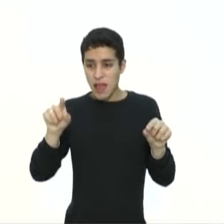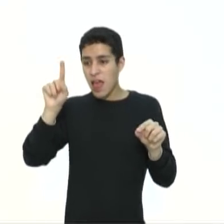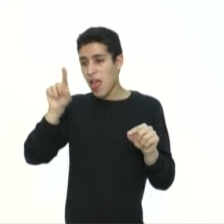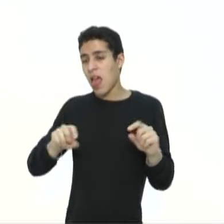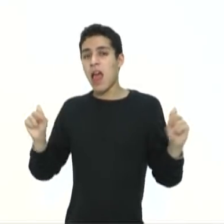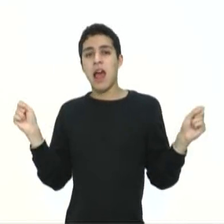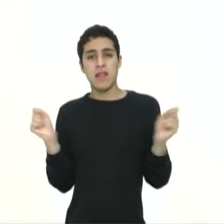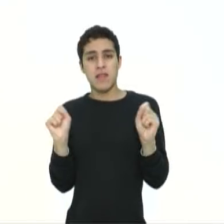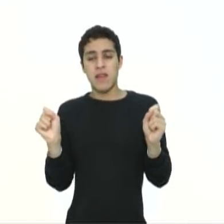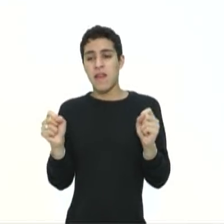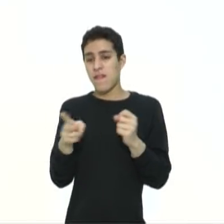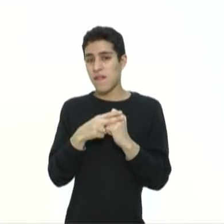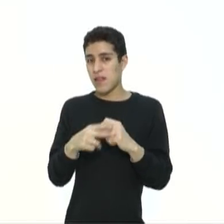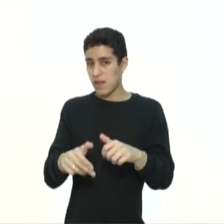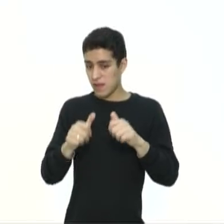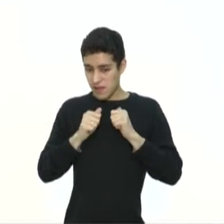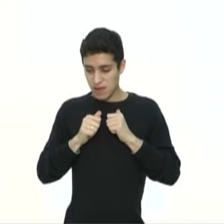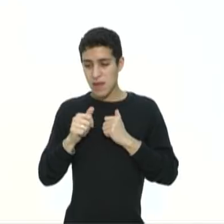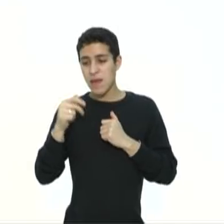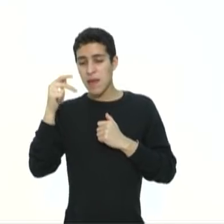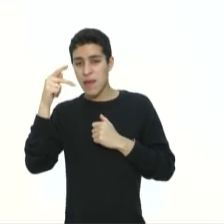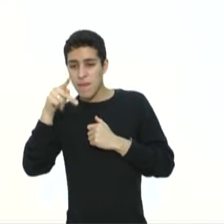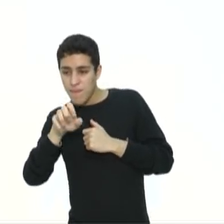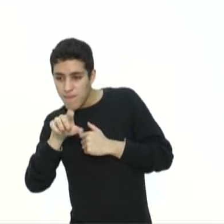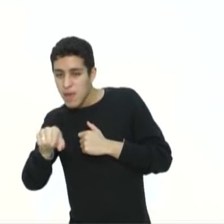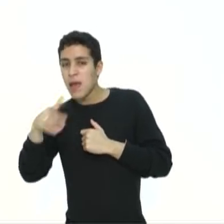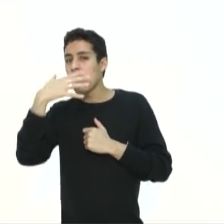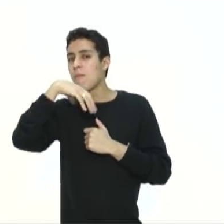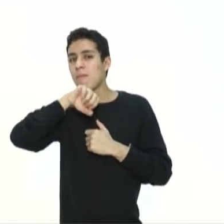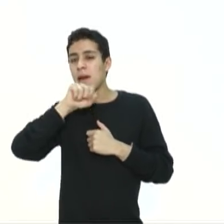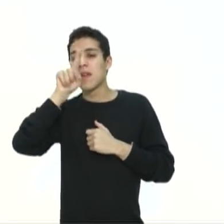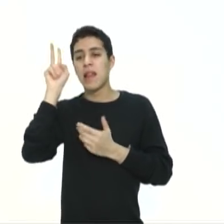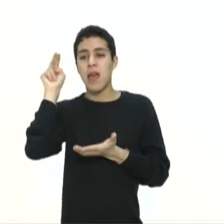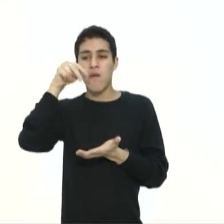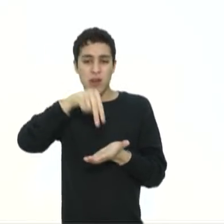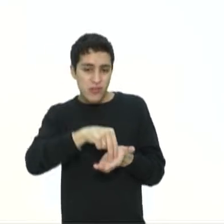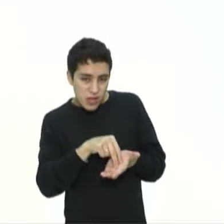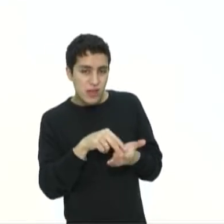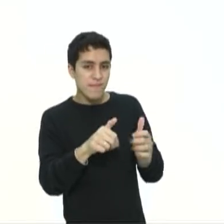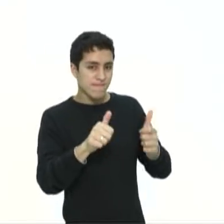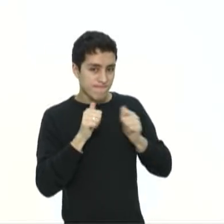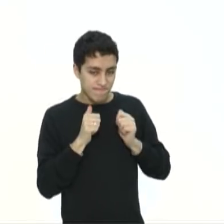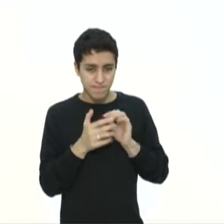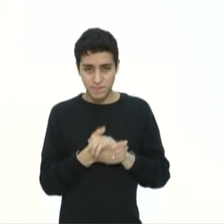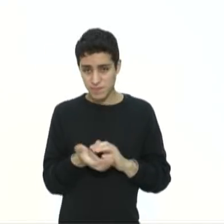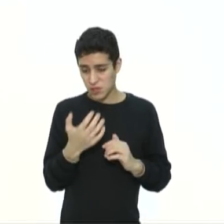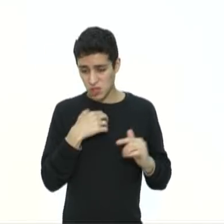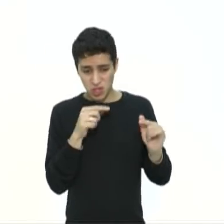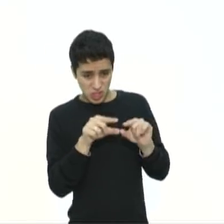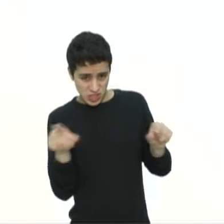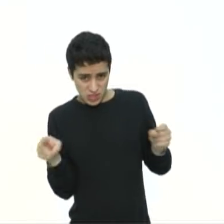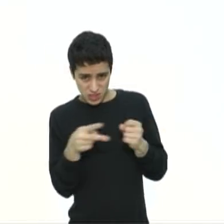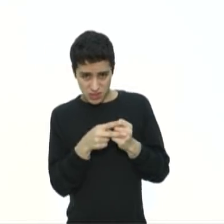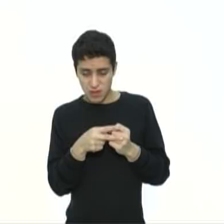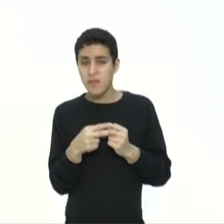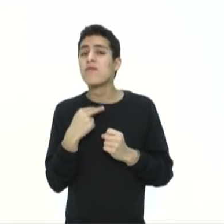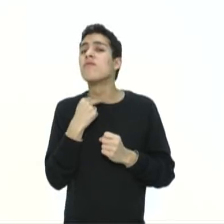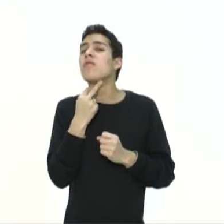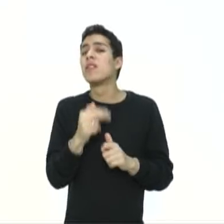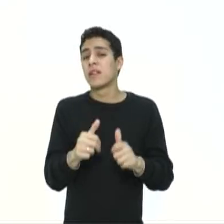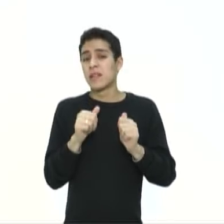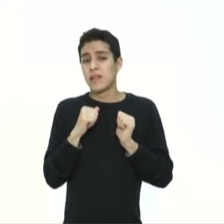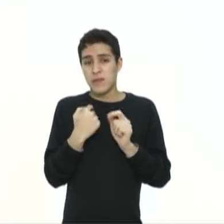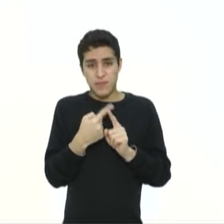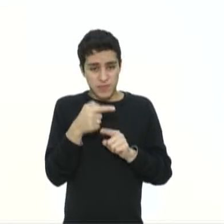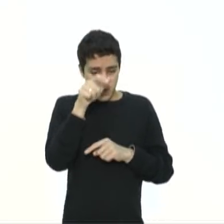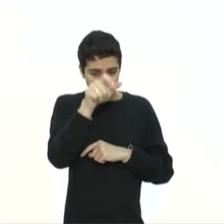adorado, verbo passivo, pelo pai, que é o agente da passiva. A forma verbal está na voz passiva, pois o